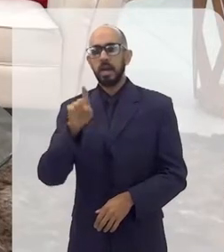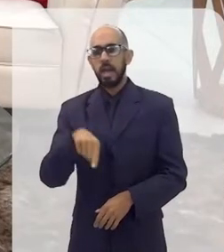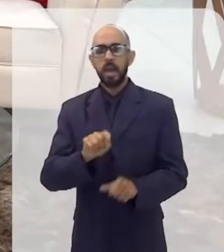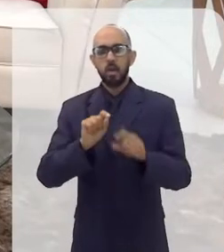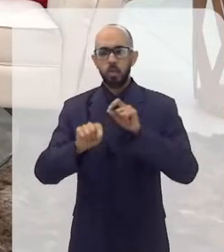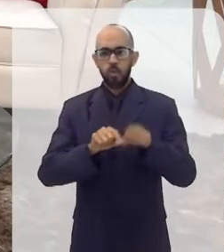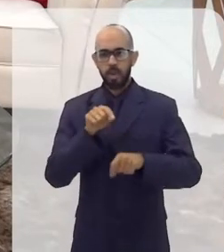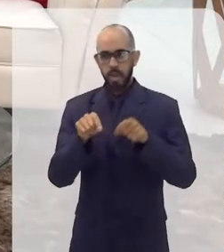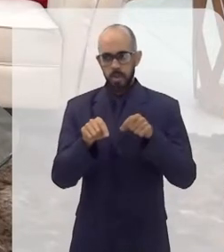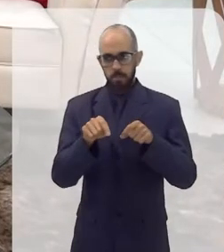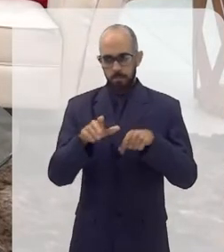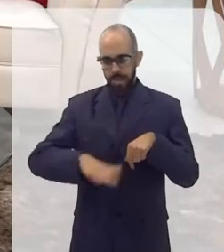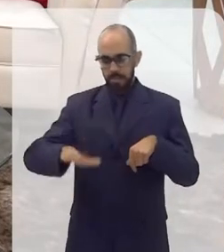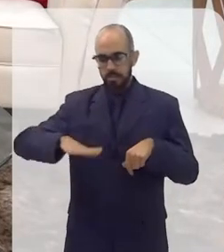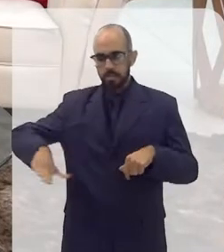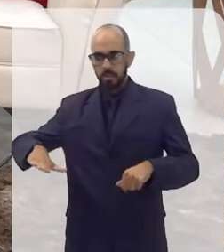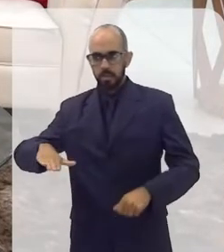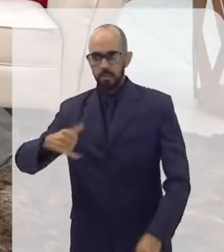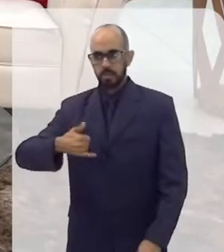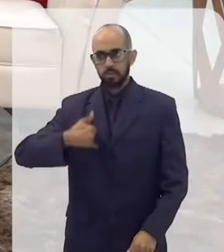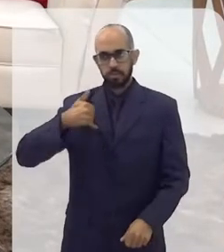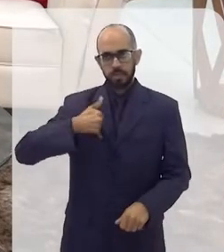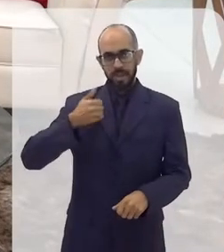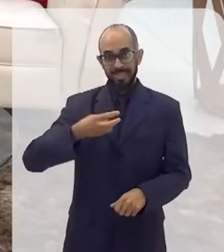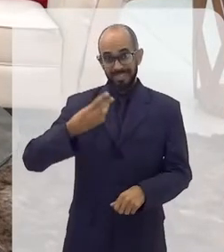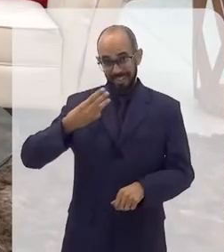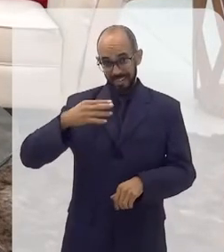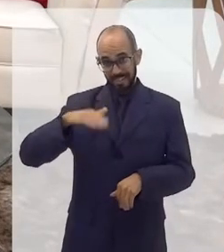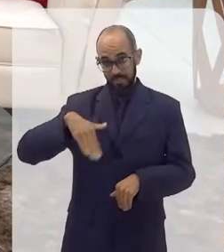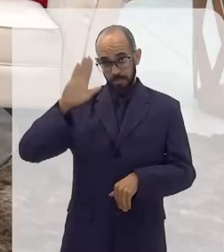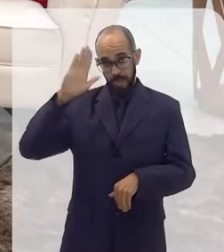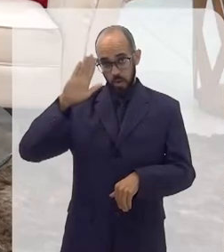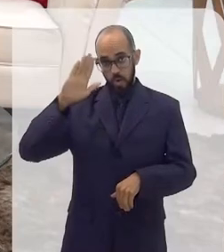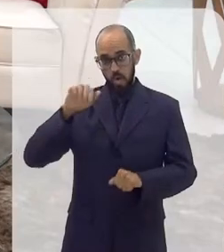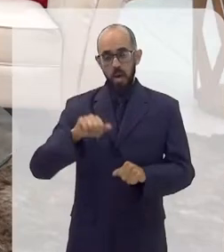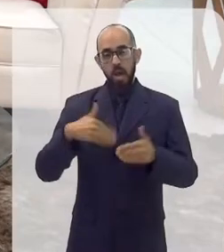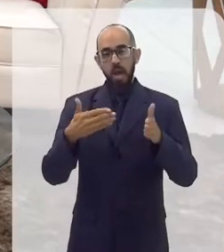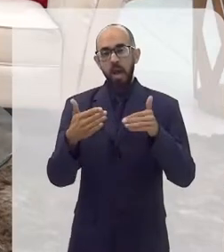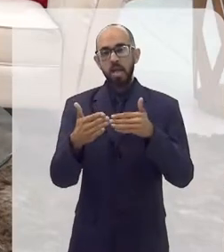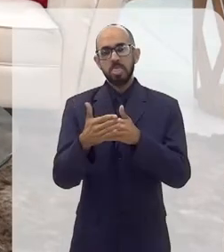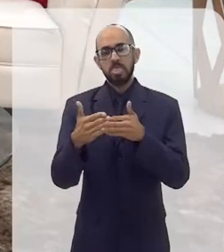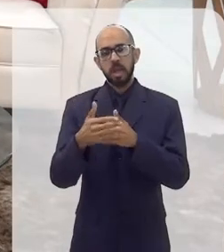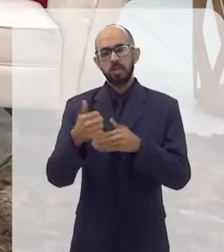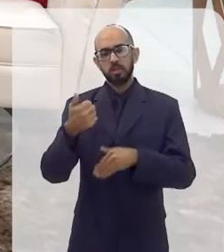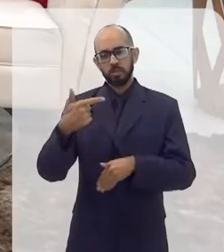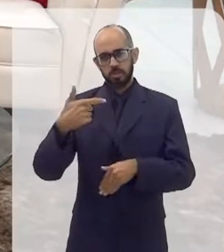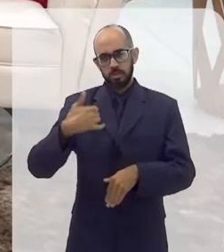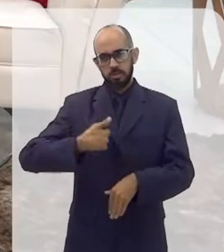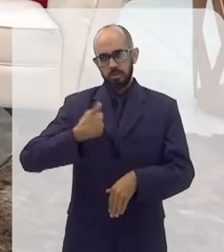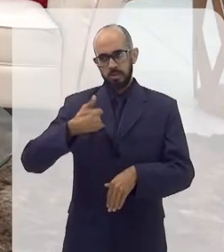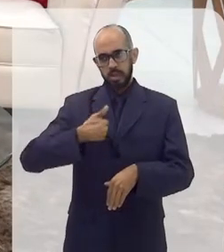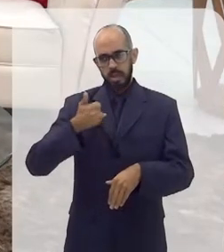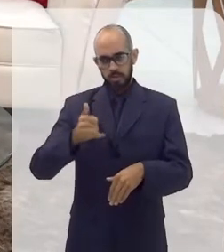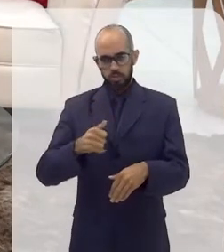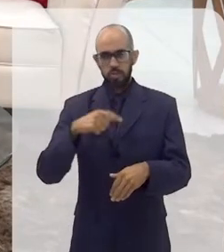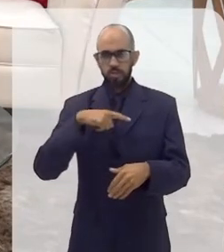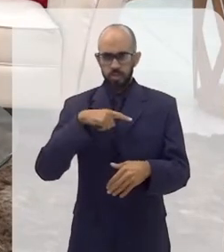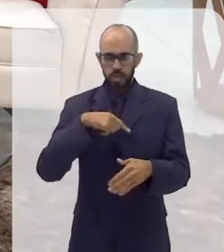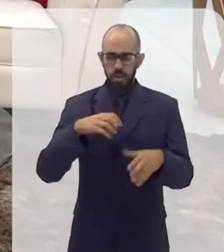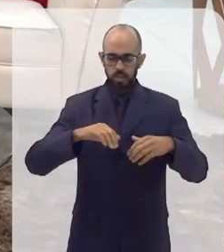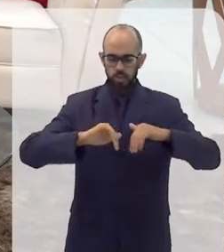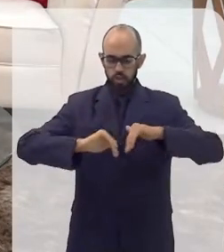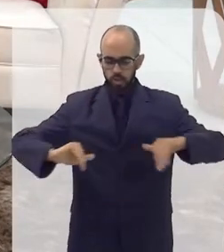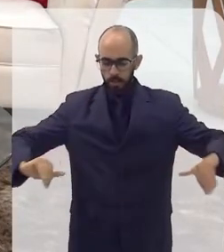e ela é para as crianças já acima de 3 anos até os 12 anos e é dividido